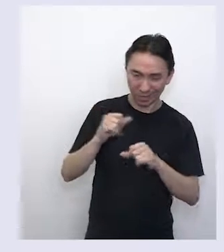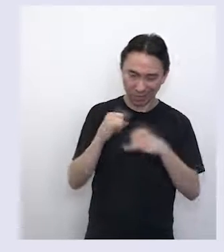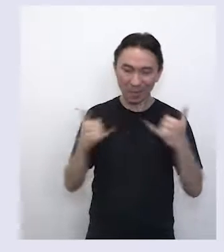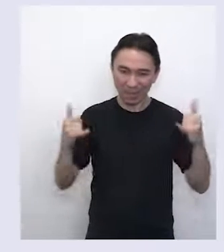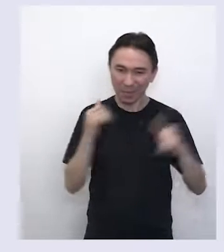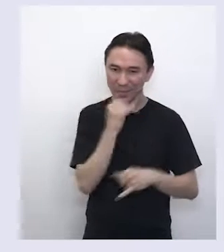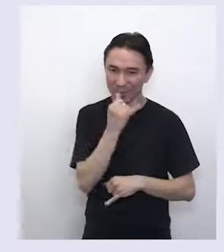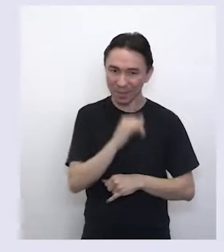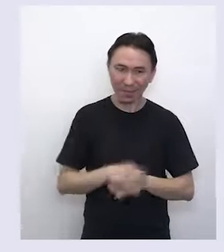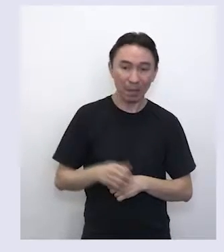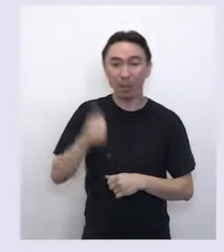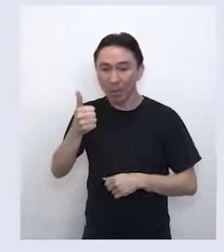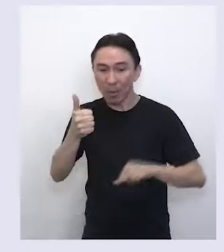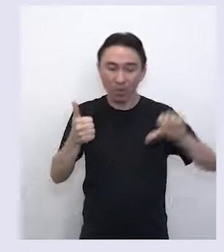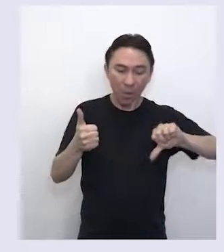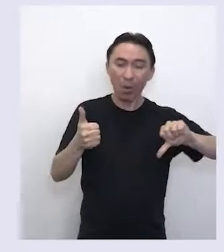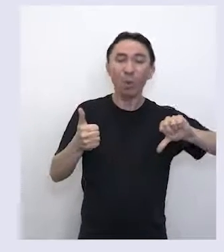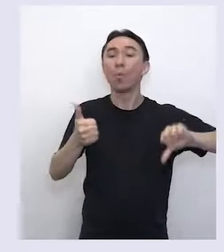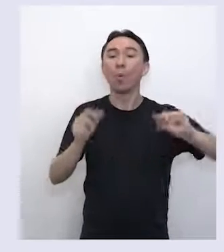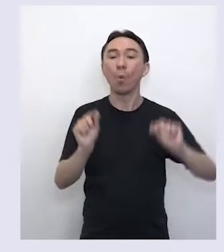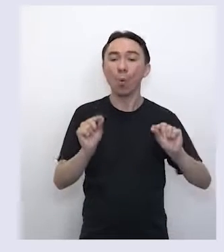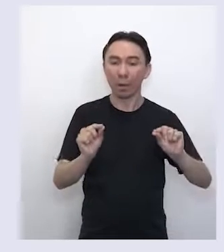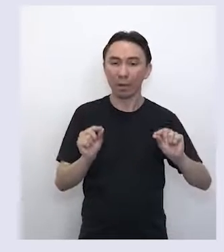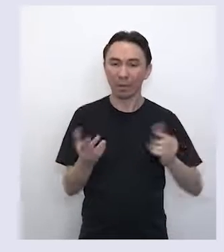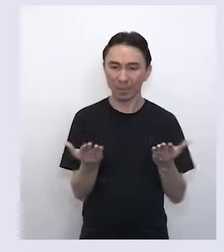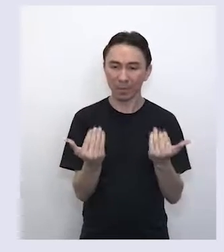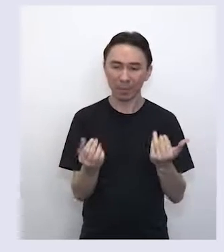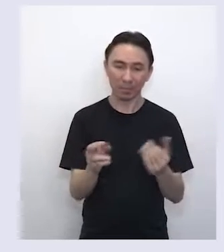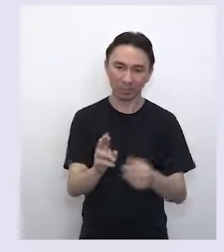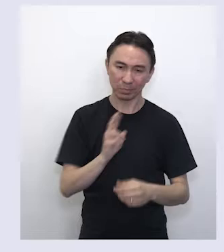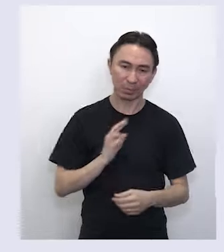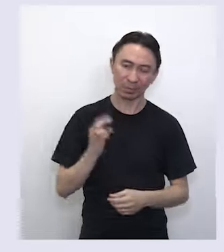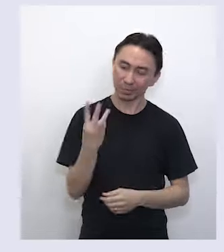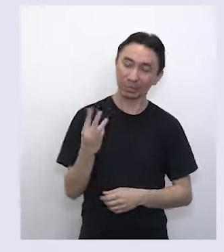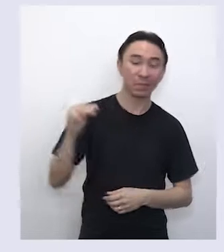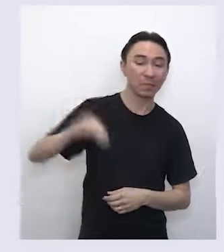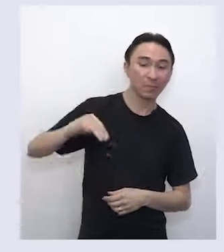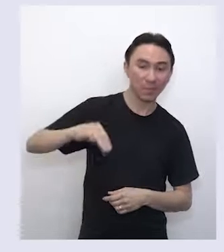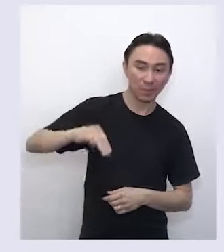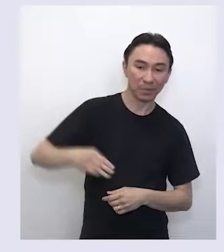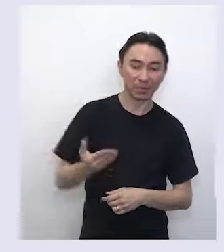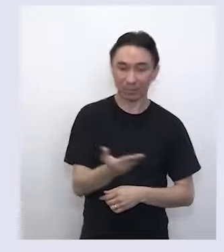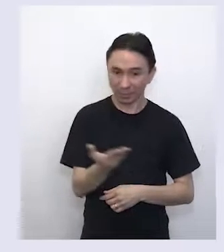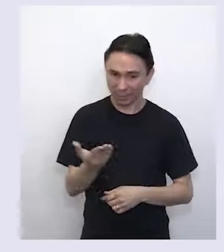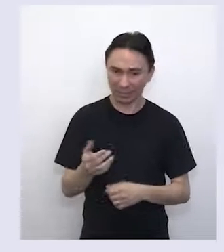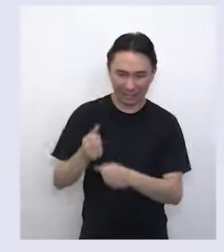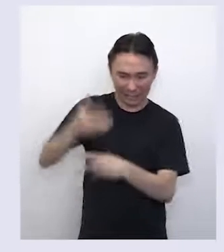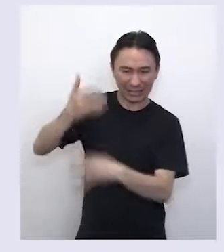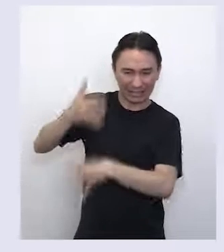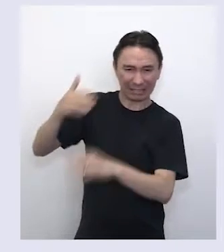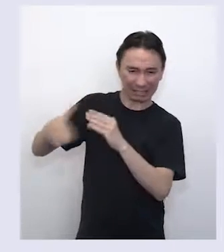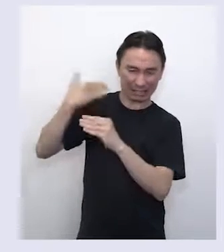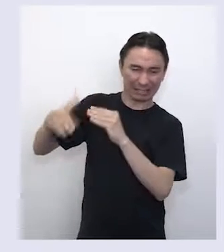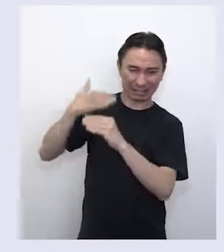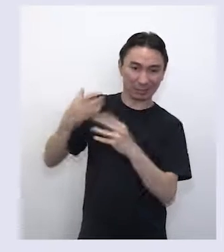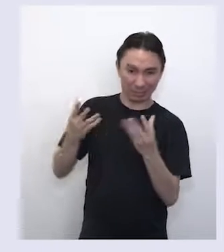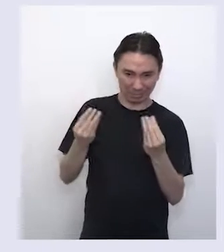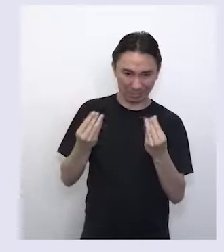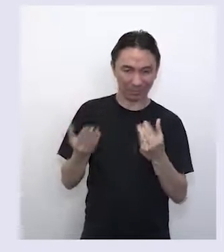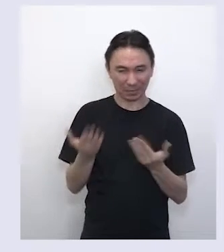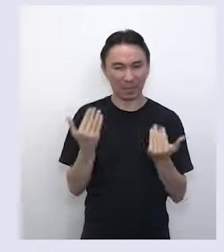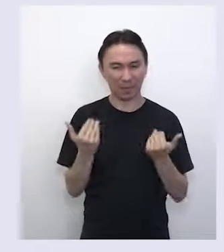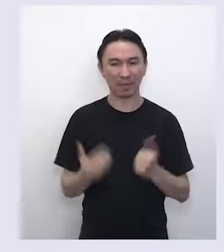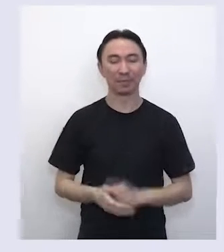minutinhos aí, volto com vocês já já, tá bom? Então, bastante interação, quero vocês escrevendo bastante, dando bastante